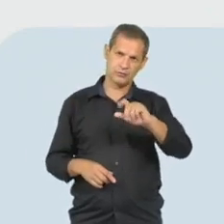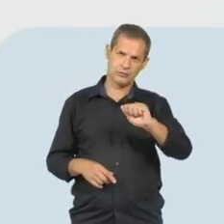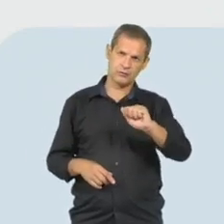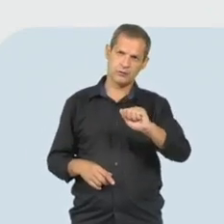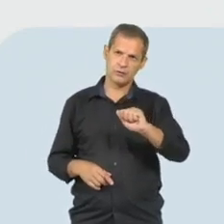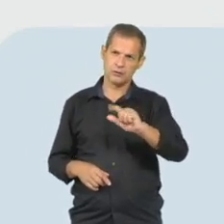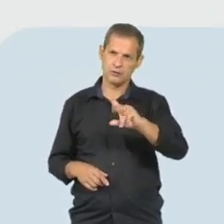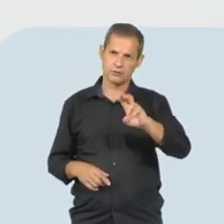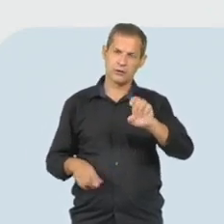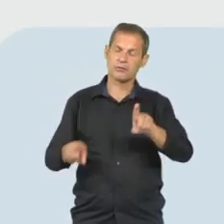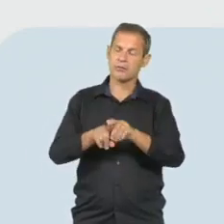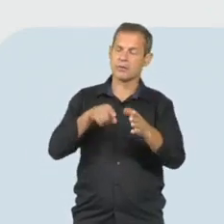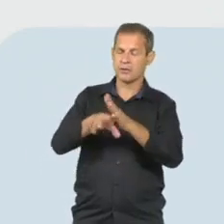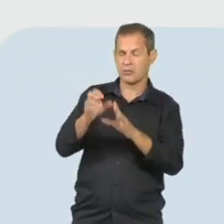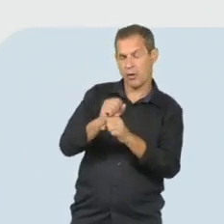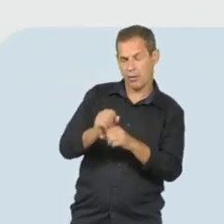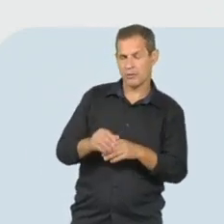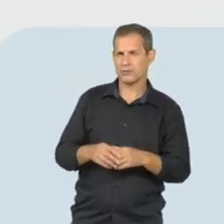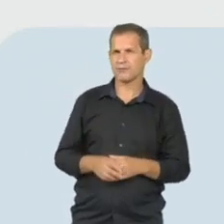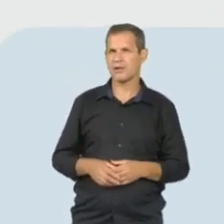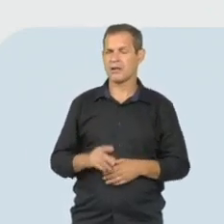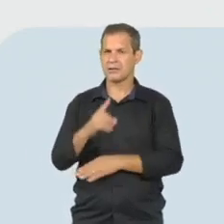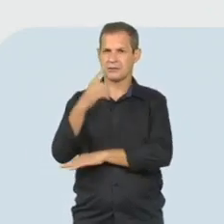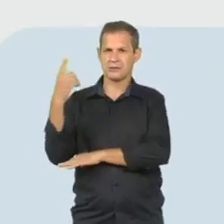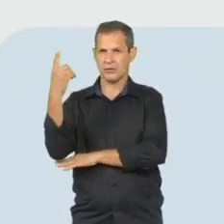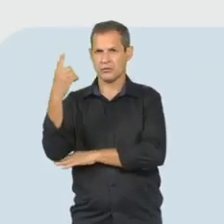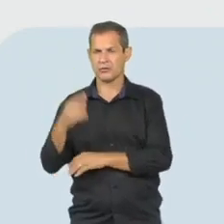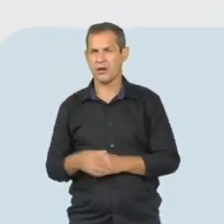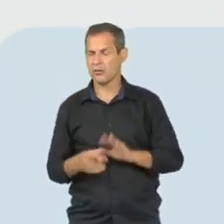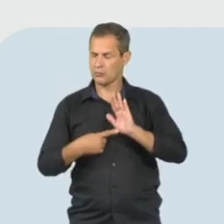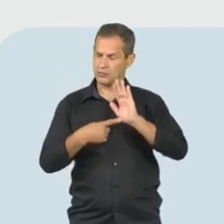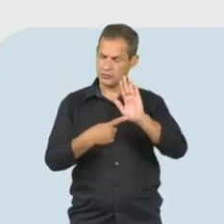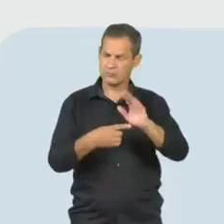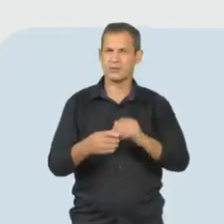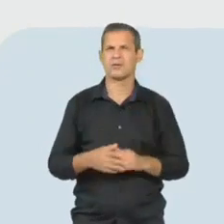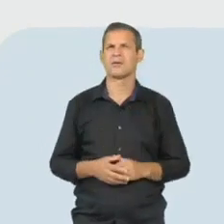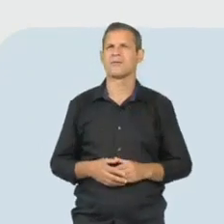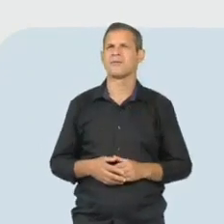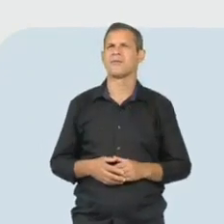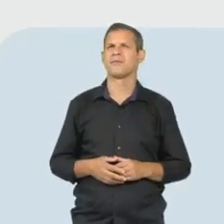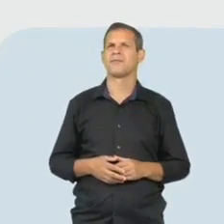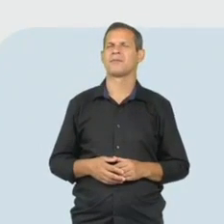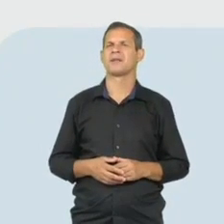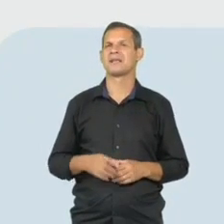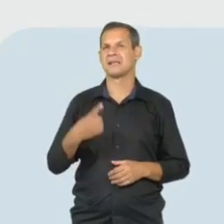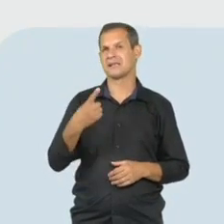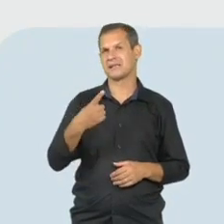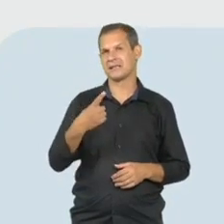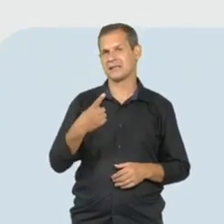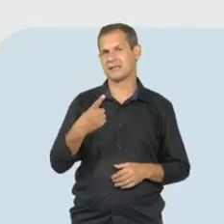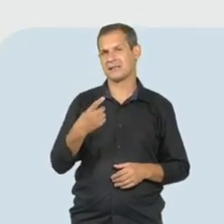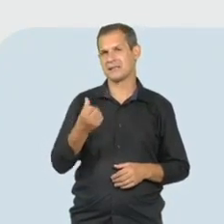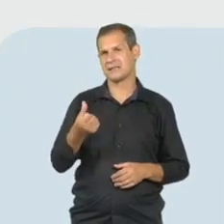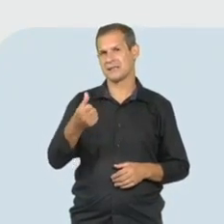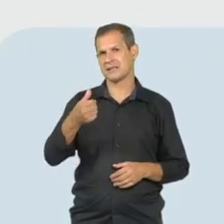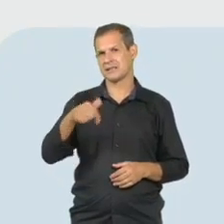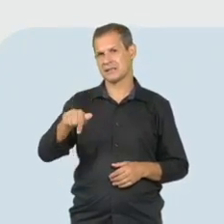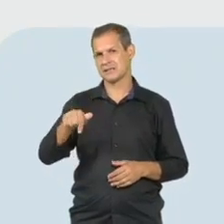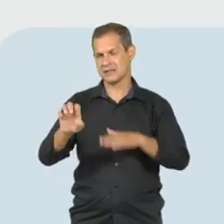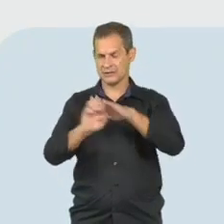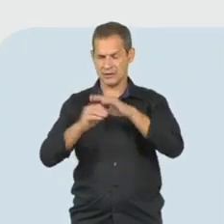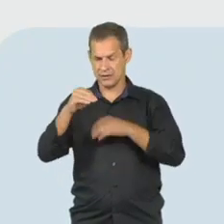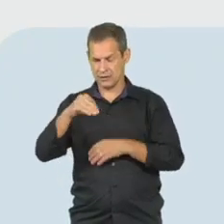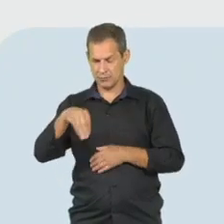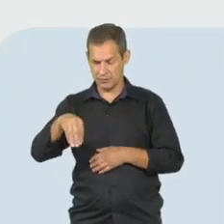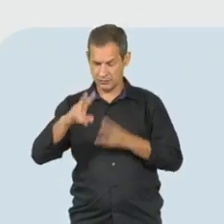questão de probabilidade, frequência das alturas de uma amostra de 167 aqui da empresa M. Então,